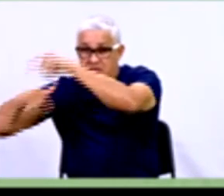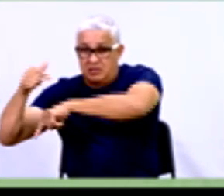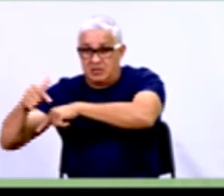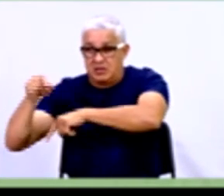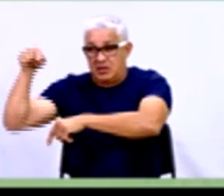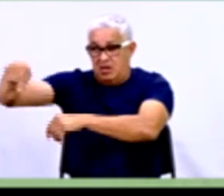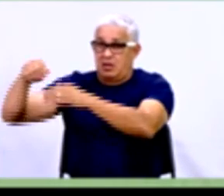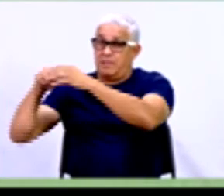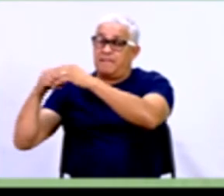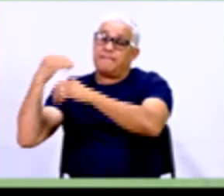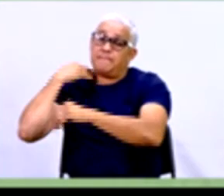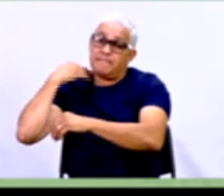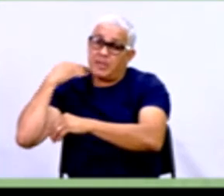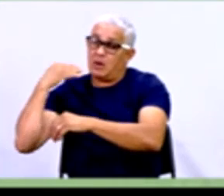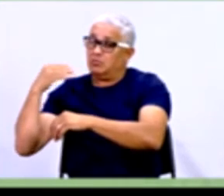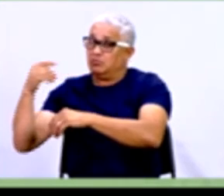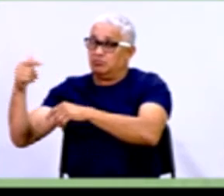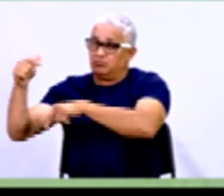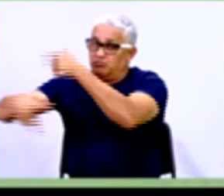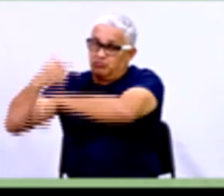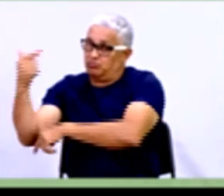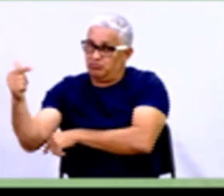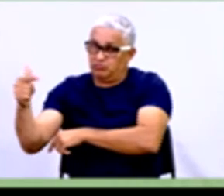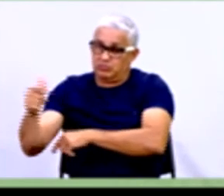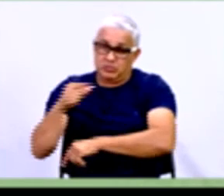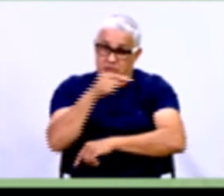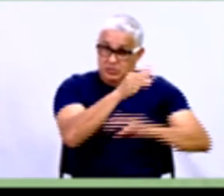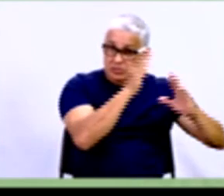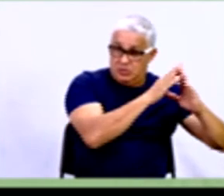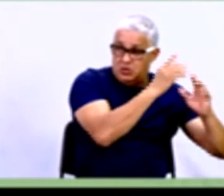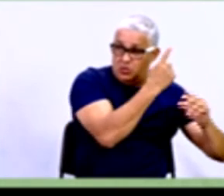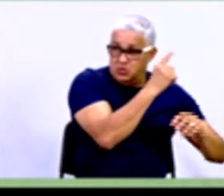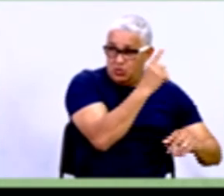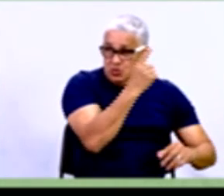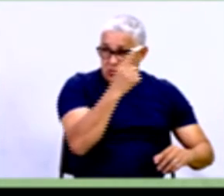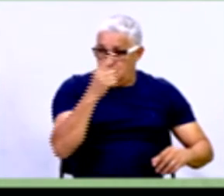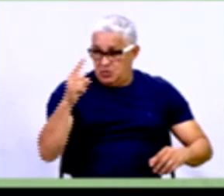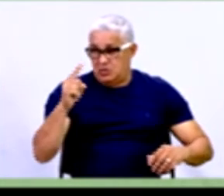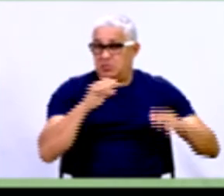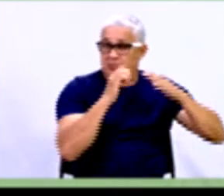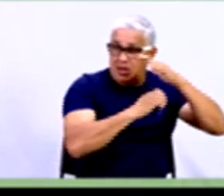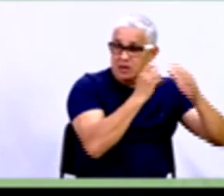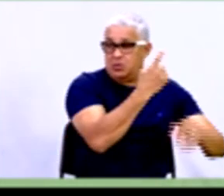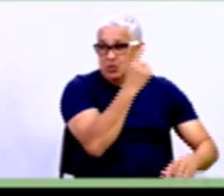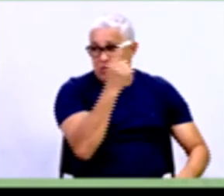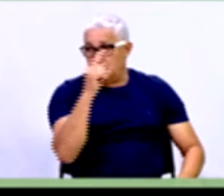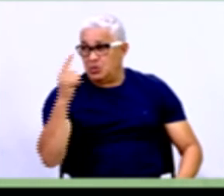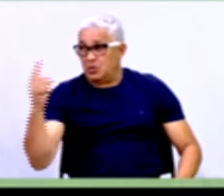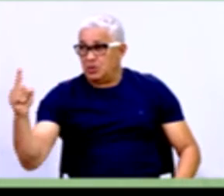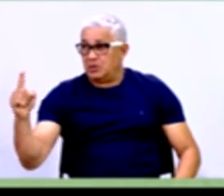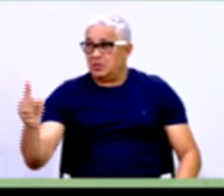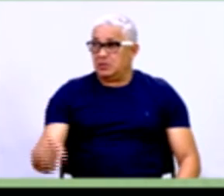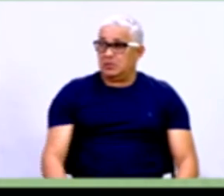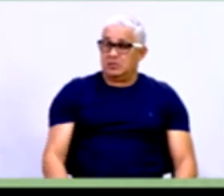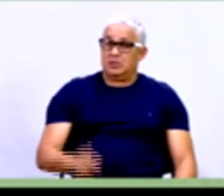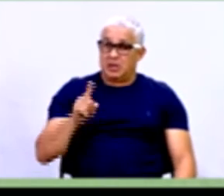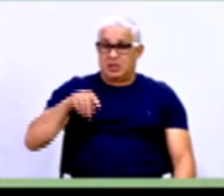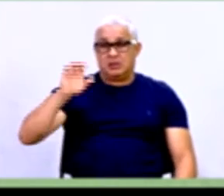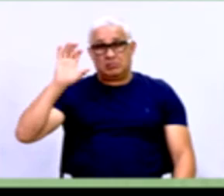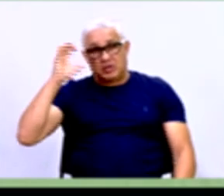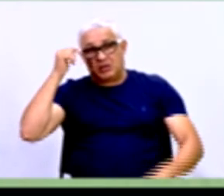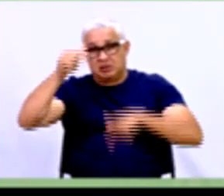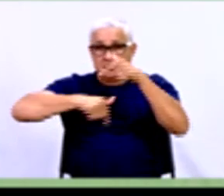agência bancária prestando aquele determinado serviço, mas nesse trajeto, é caracterizado como acidente de